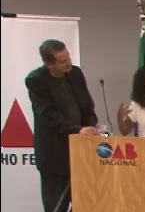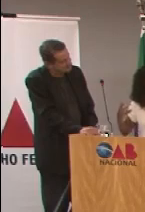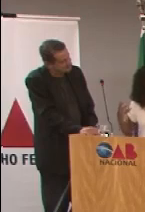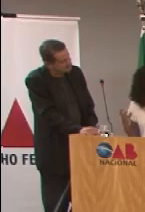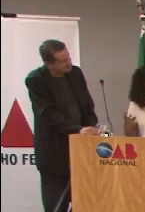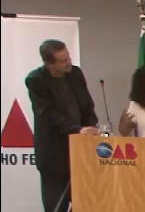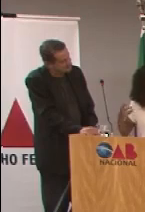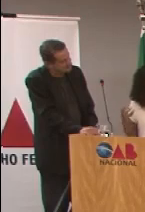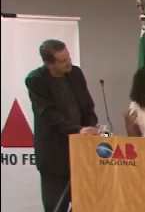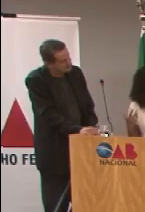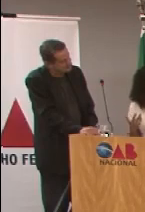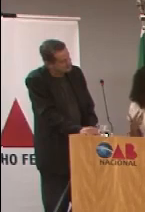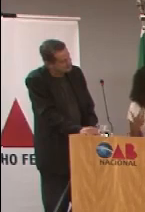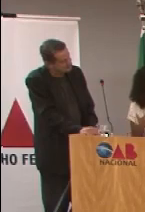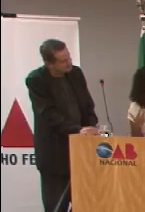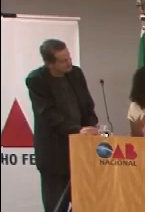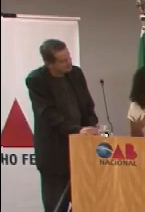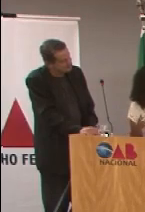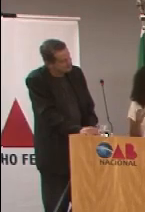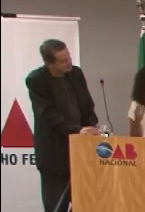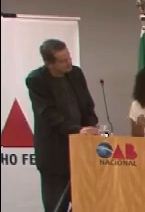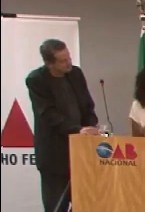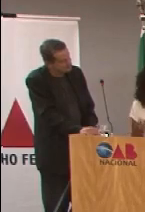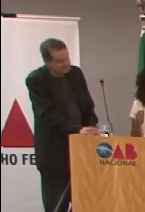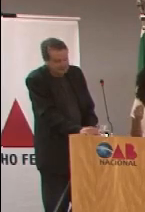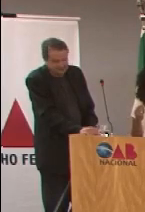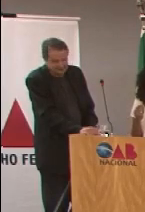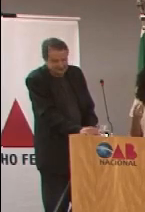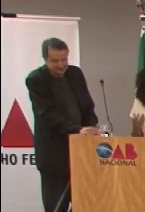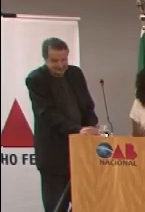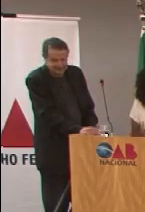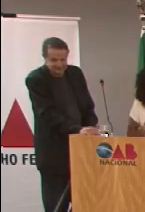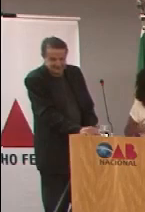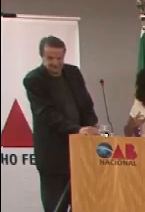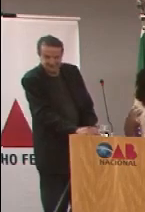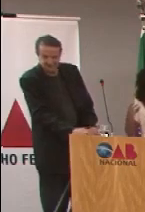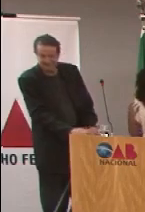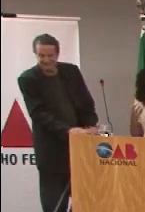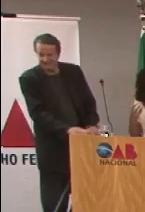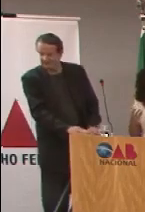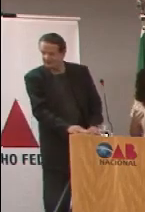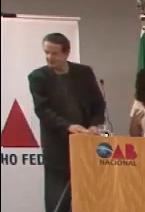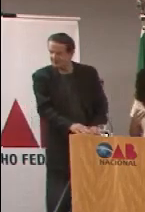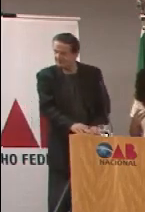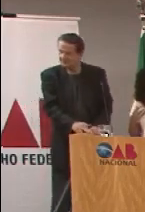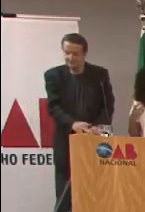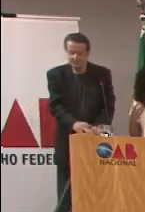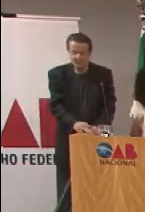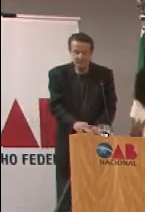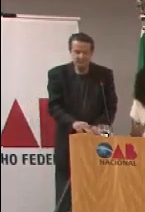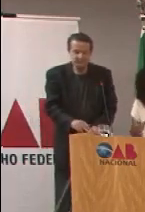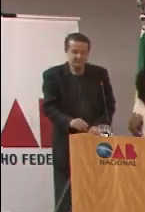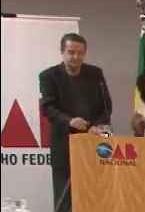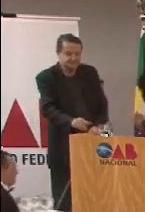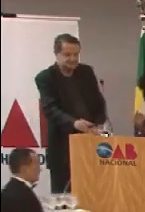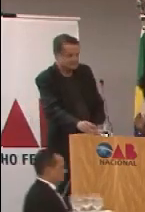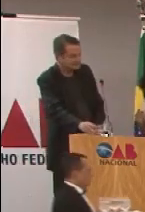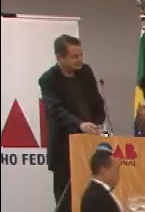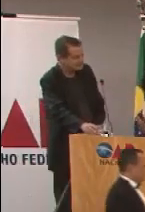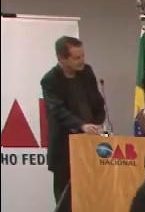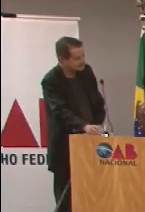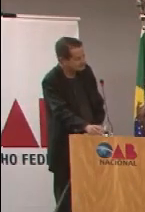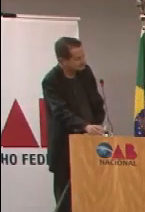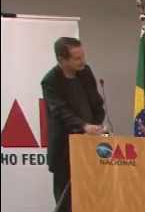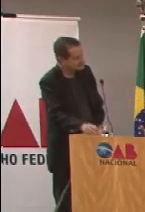toda a energia e disposição que vem dele para a luta pelos nossos direitos, para que a gente siga resistindo.